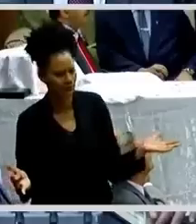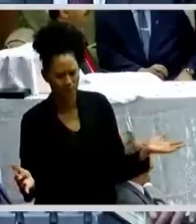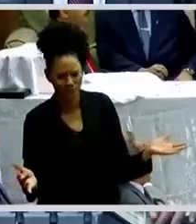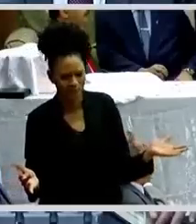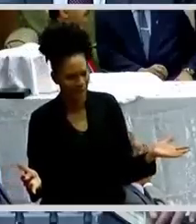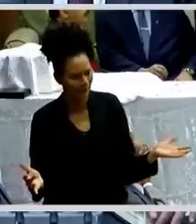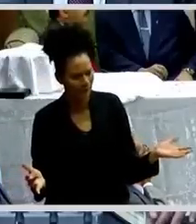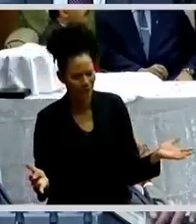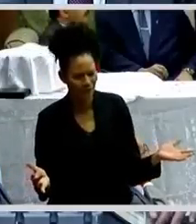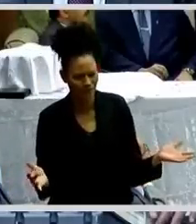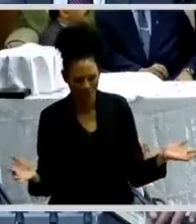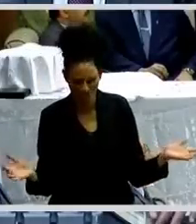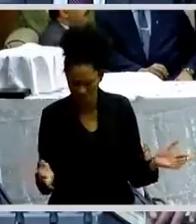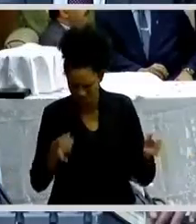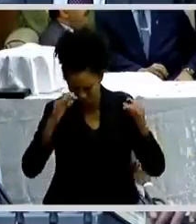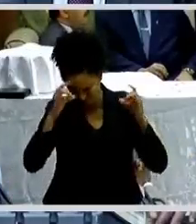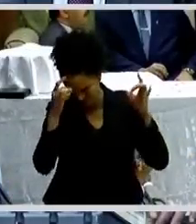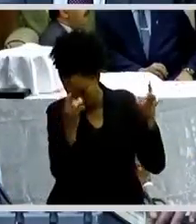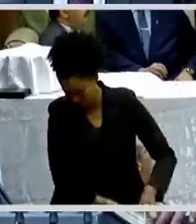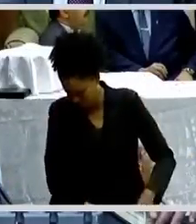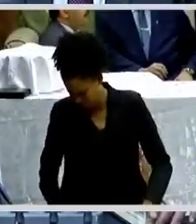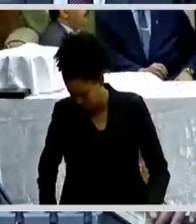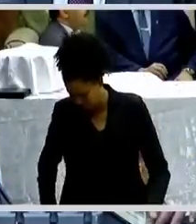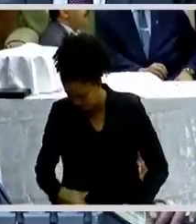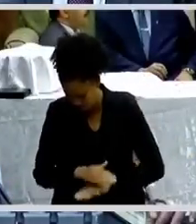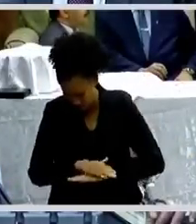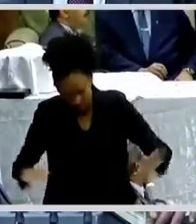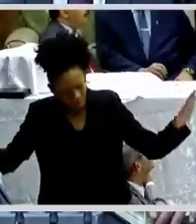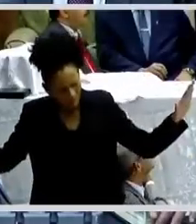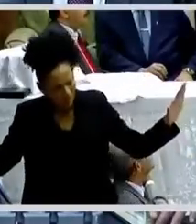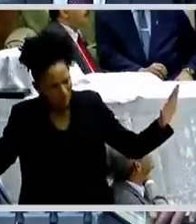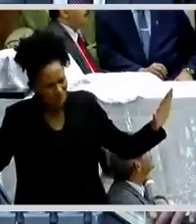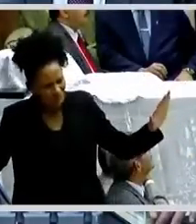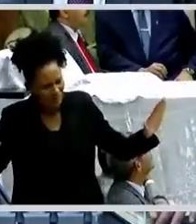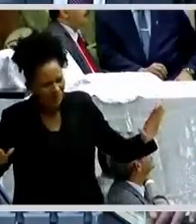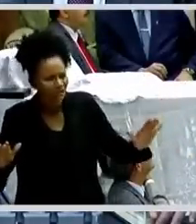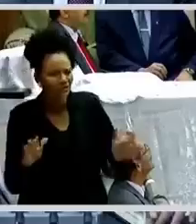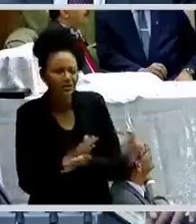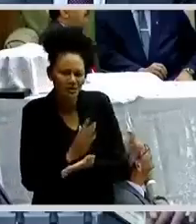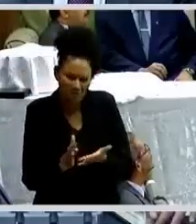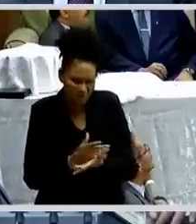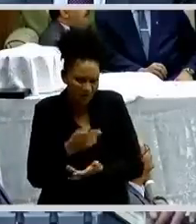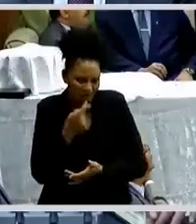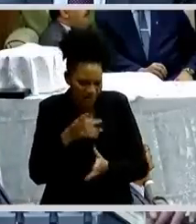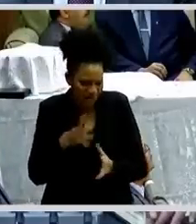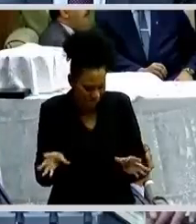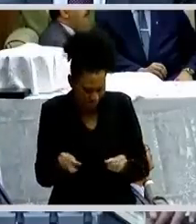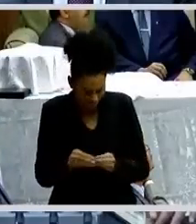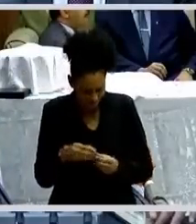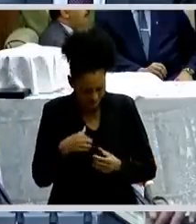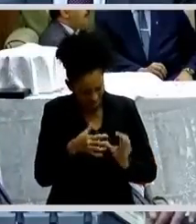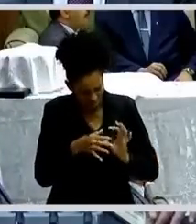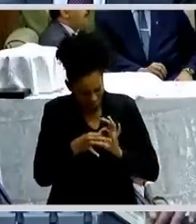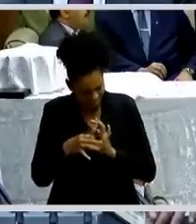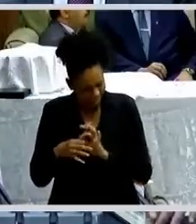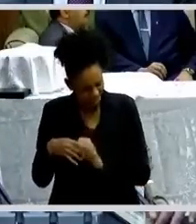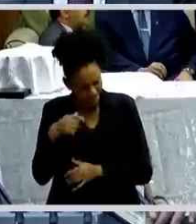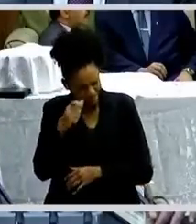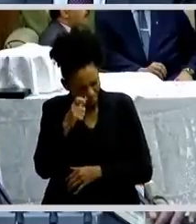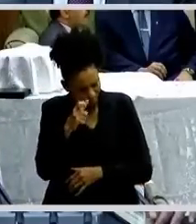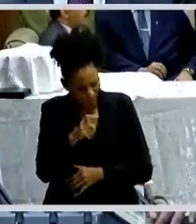Então a melhor coisa agora é desistir. Eu disse isso já algumas vezes, me permita, só para dar sentido, que eu achei